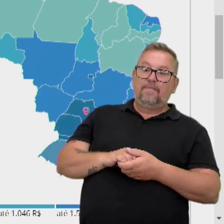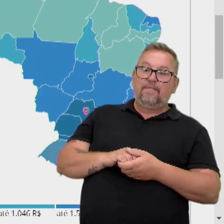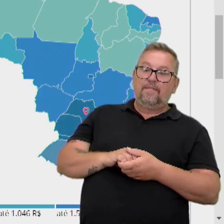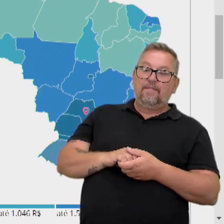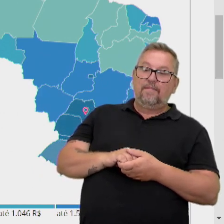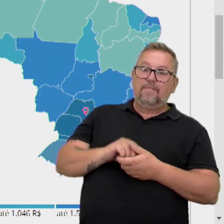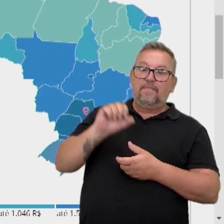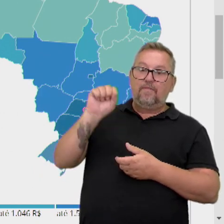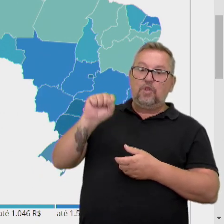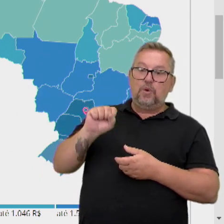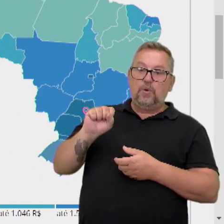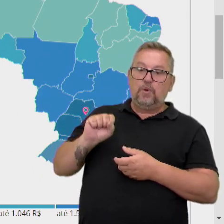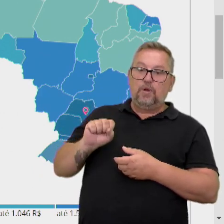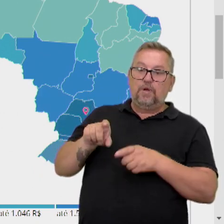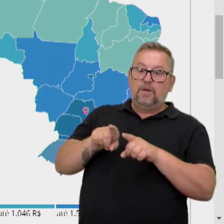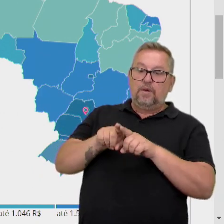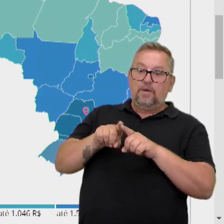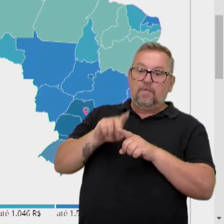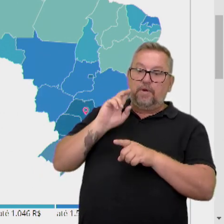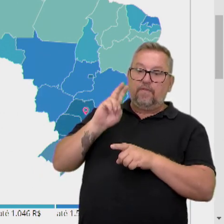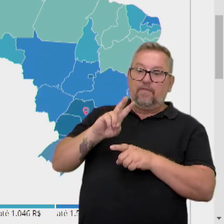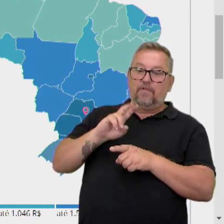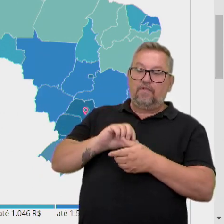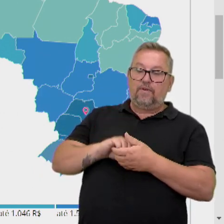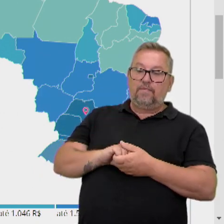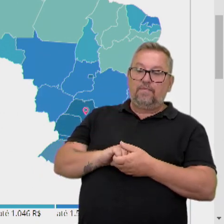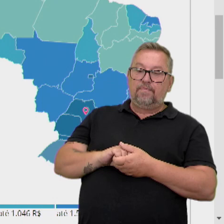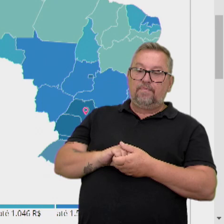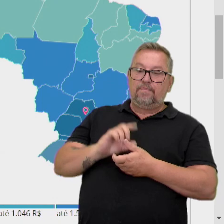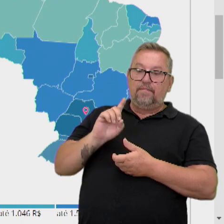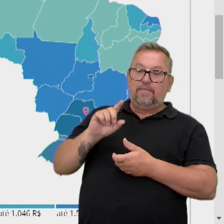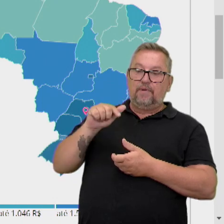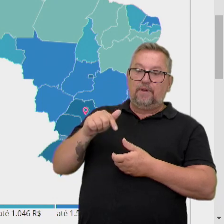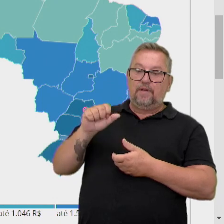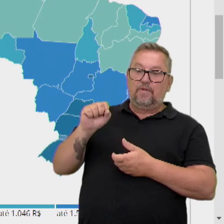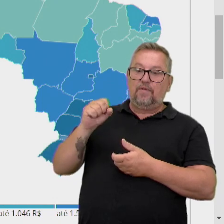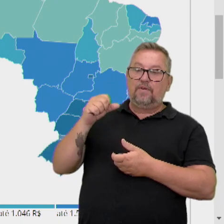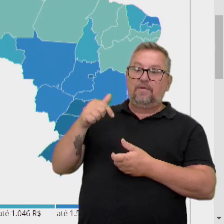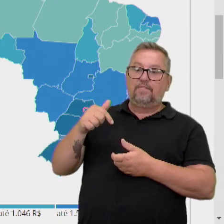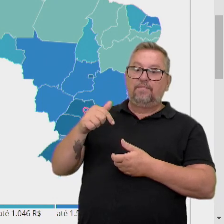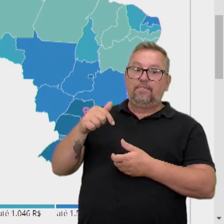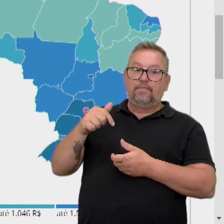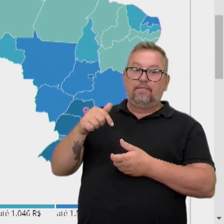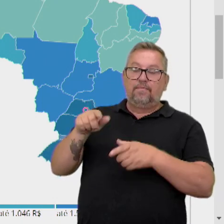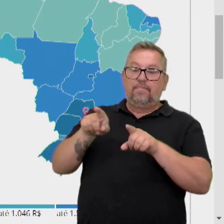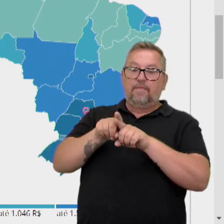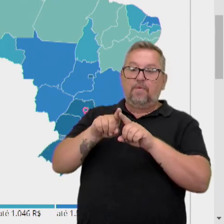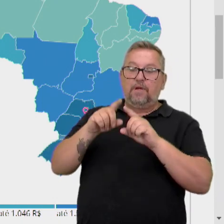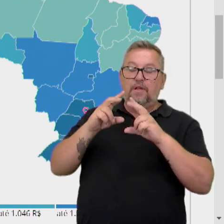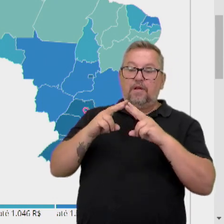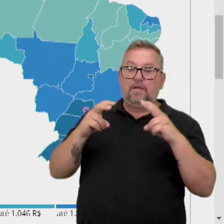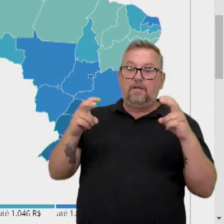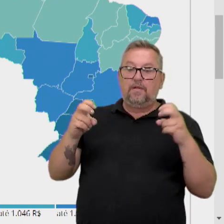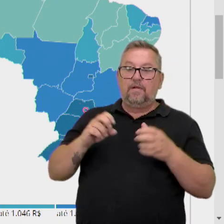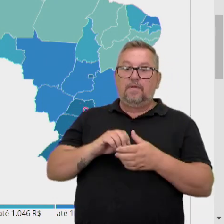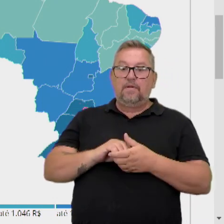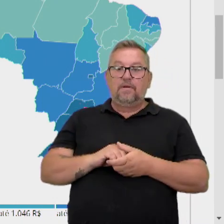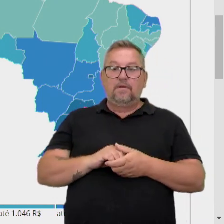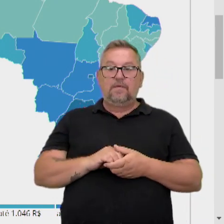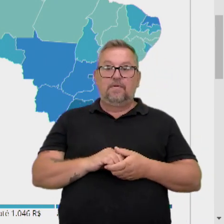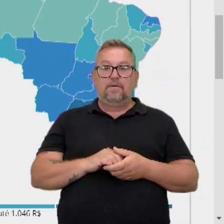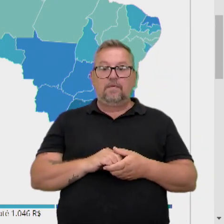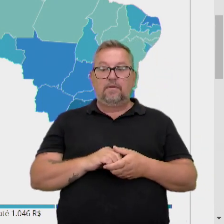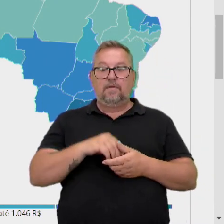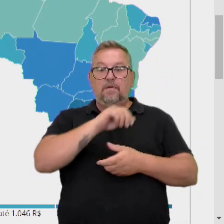maiores valores aí, ó. Por exemplo, Rio Grande do Sul, né, com 1.787, aí Santa Catarina 1.718, vamos lá, o